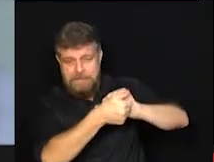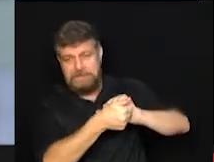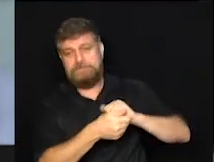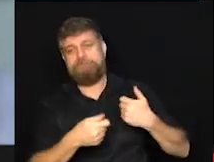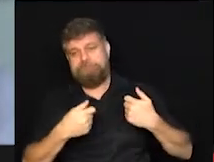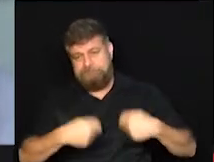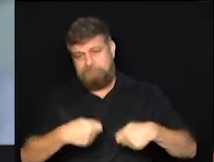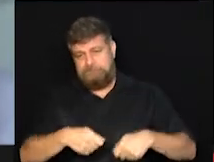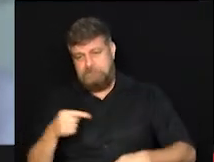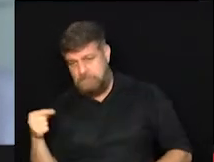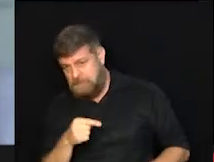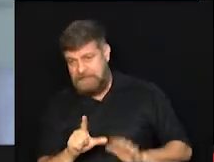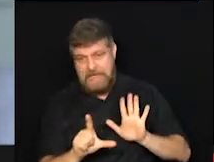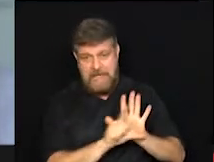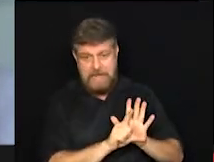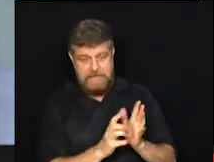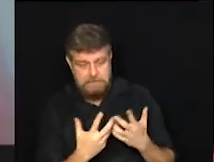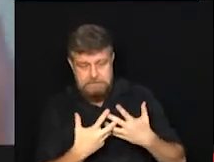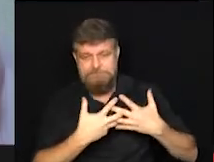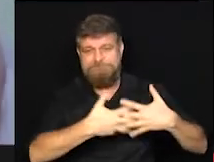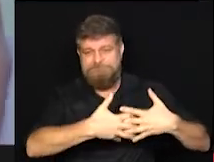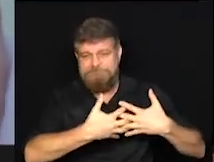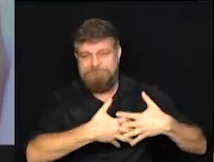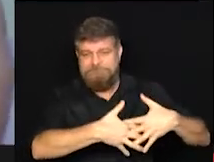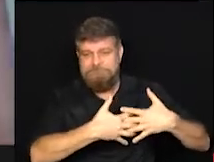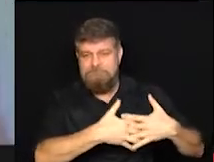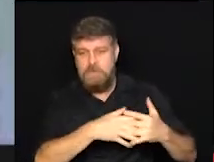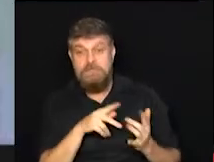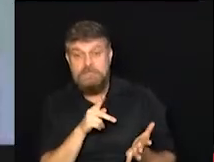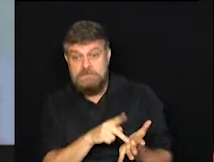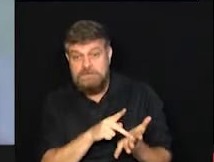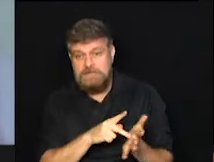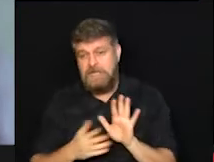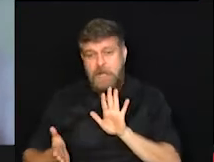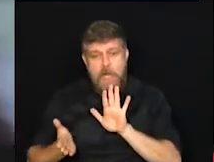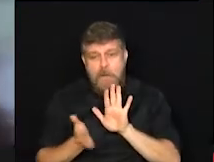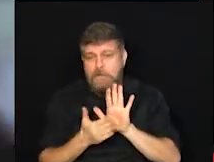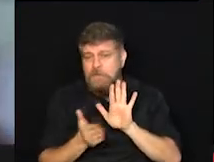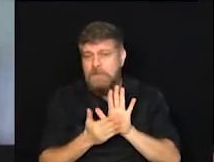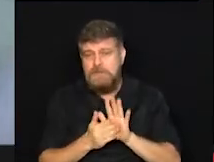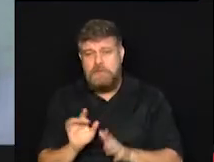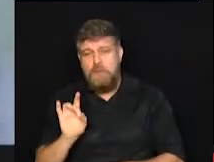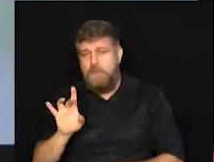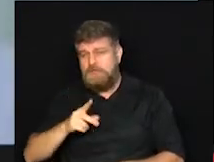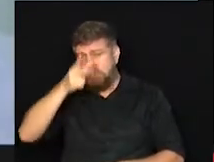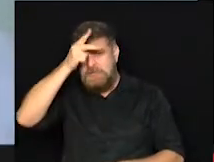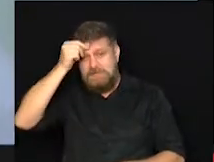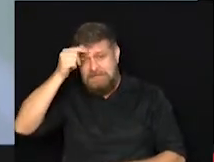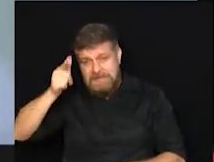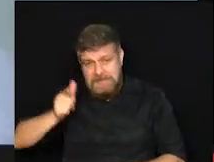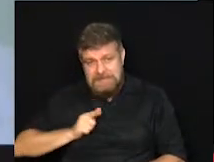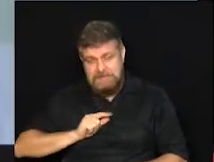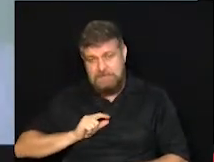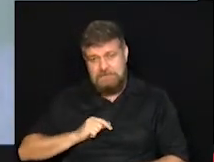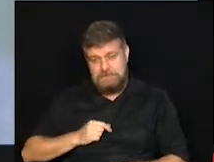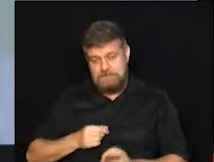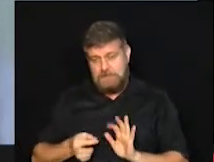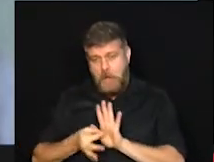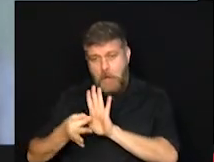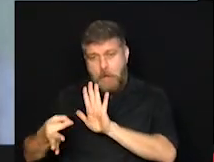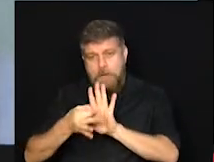de fato, a lei tivesse efetividade. Então, essa proposta não é só do Executivo, ela foi construída em conjunto.